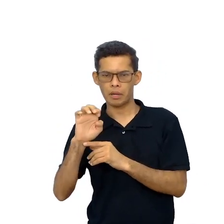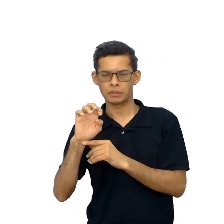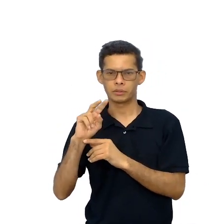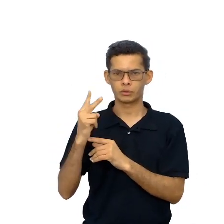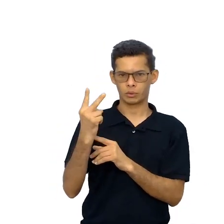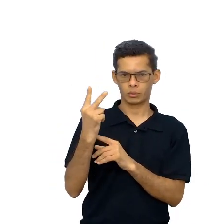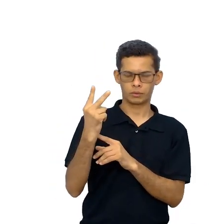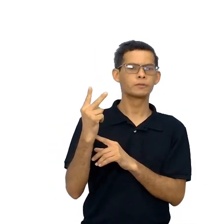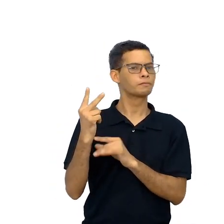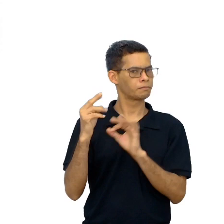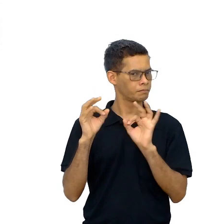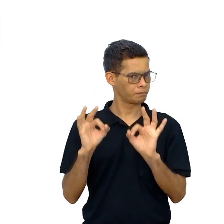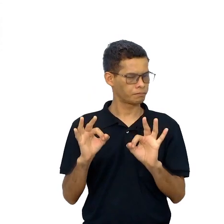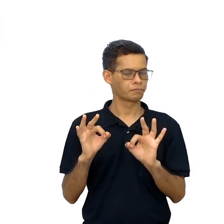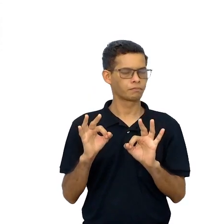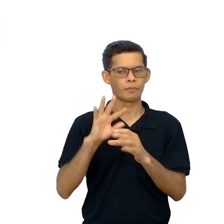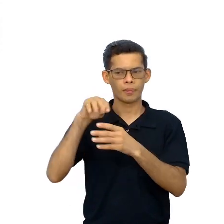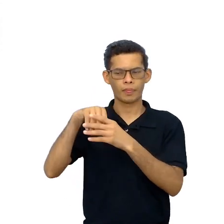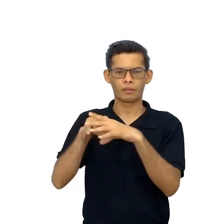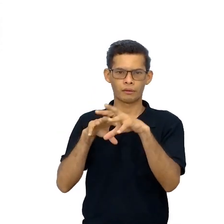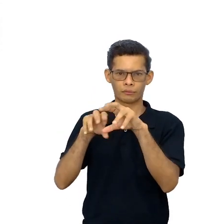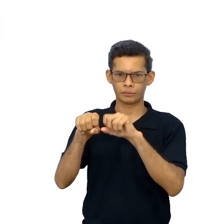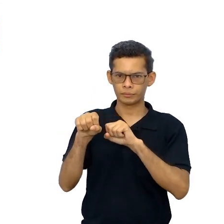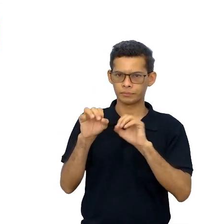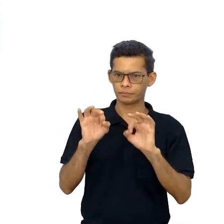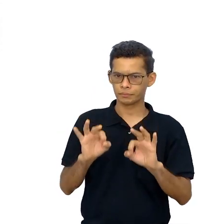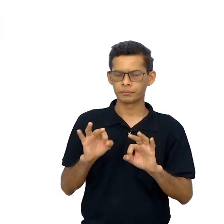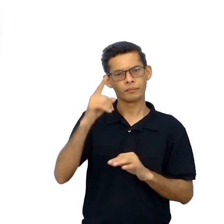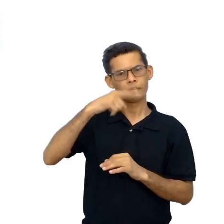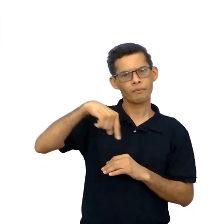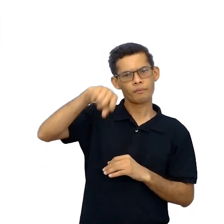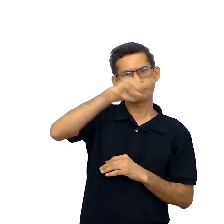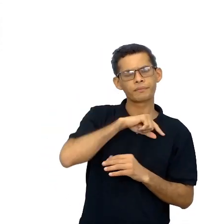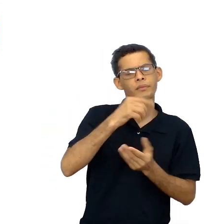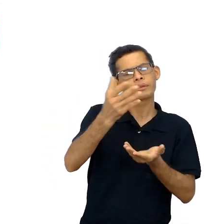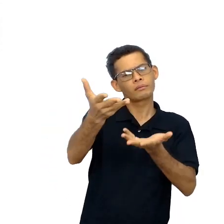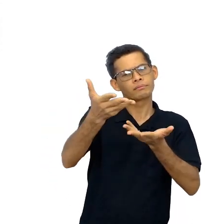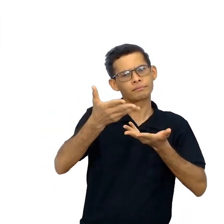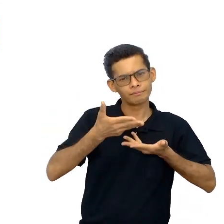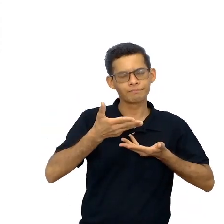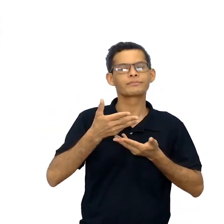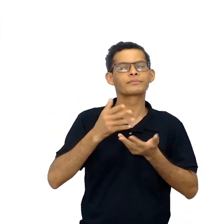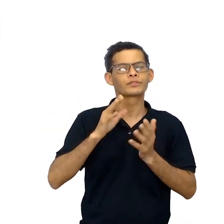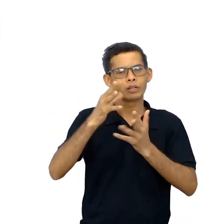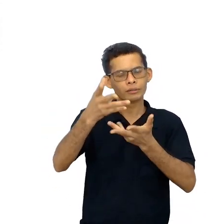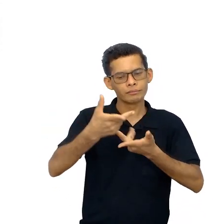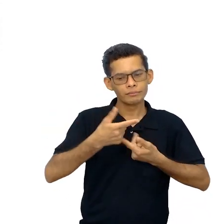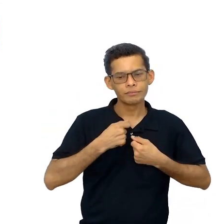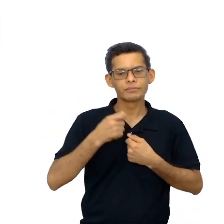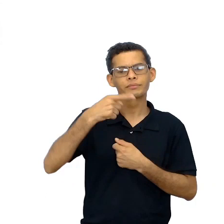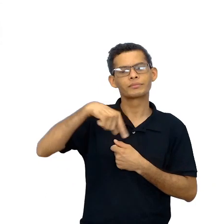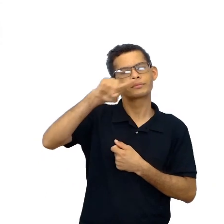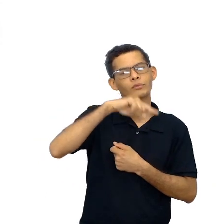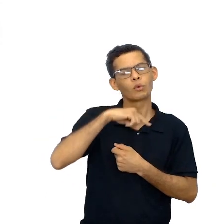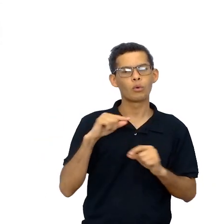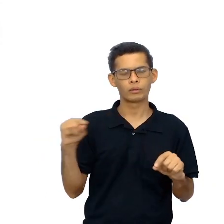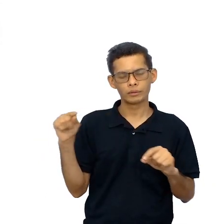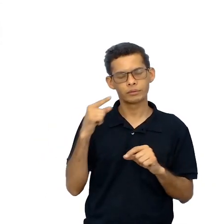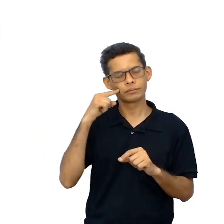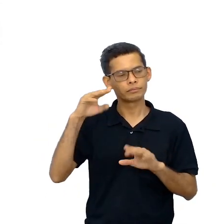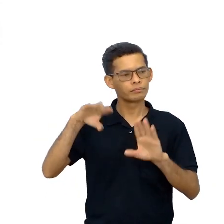parte 2 da formação. E vocês estão convidados, como eu já falei, para assistirem às Pílulas